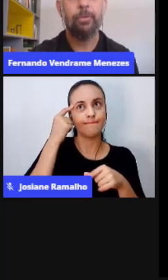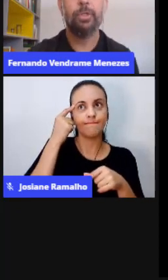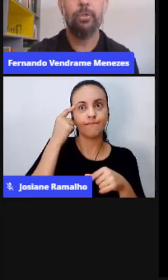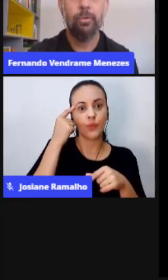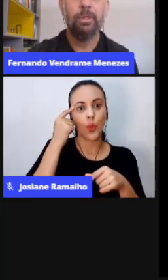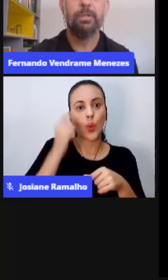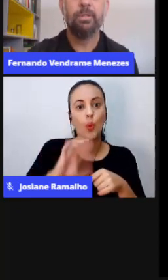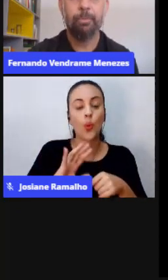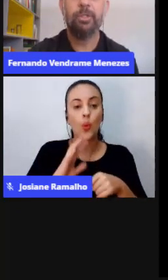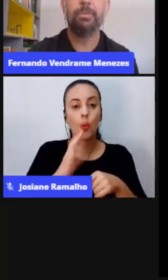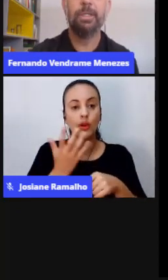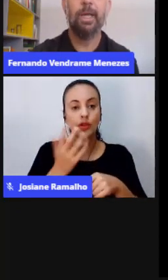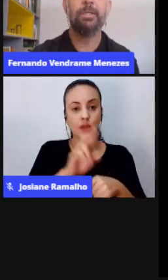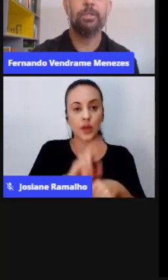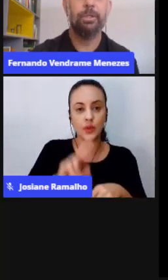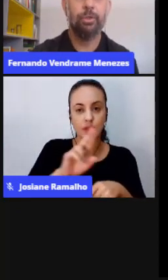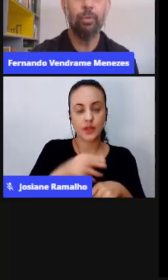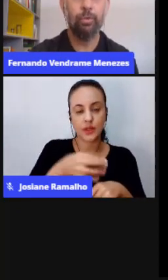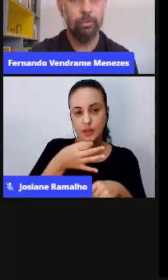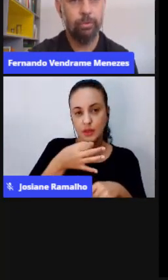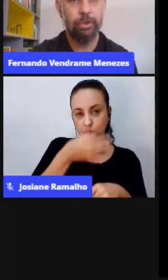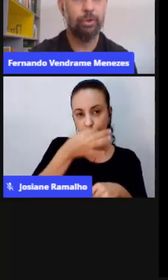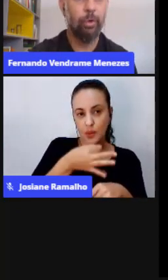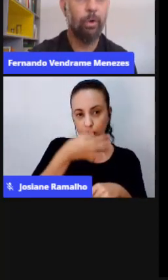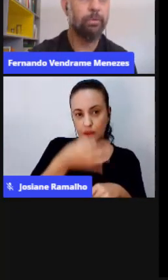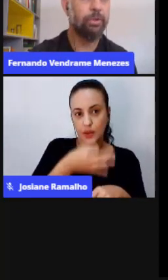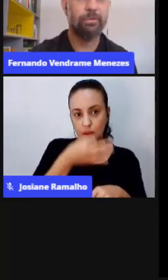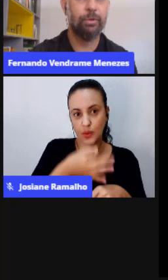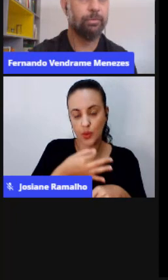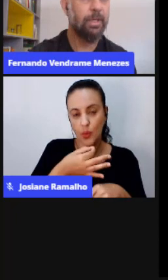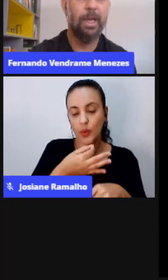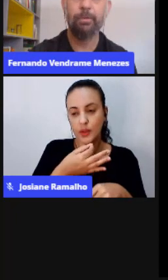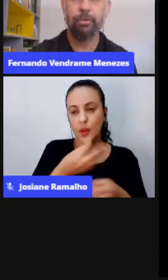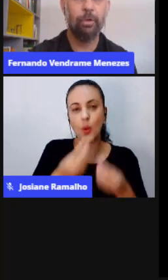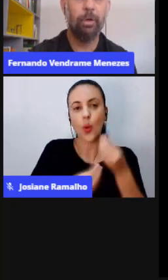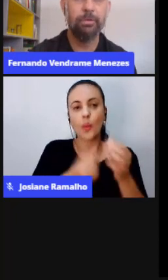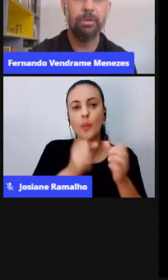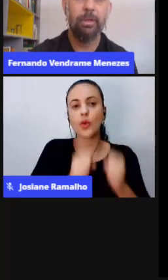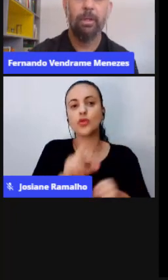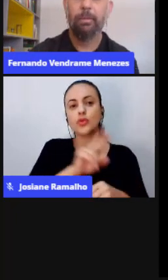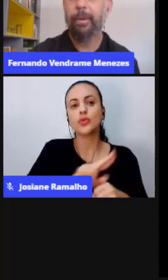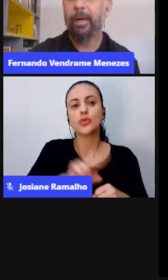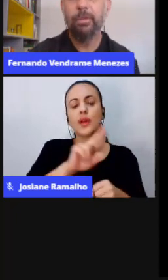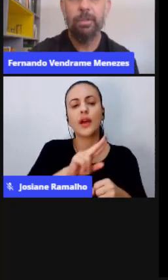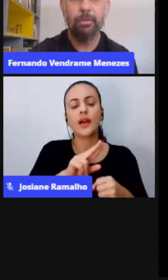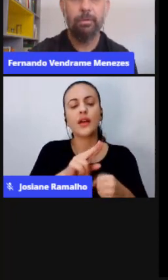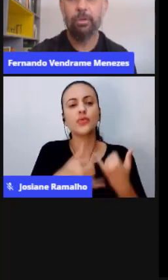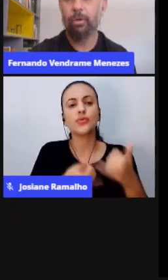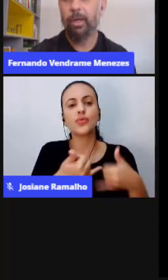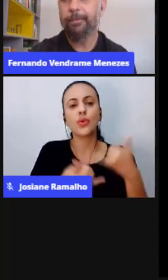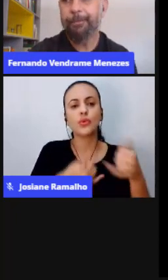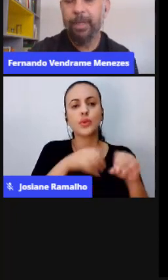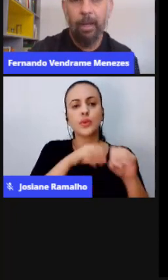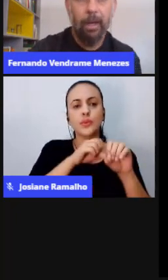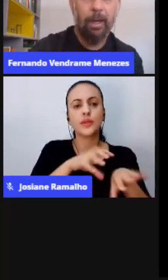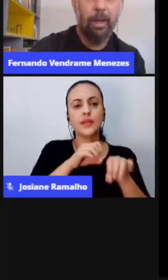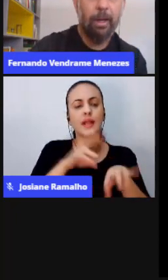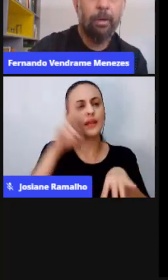essas sugestões de possibilidades de uso de jogos, de variados jogos para o ensino de